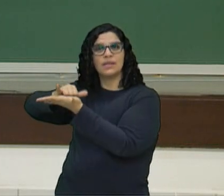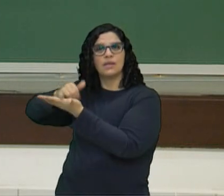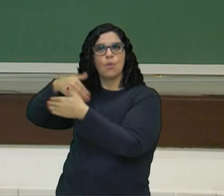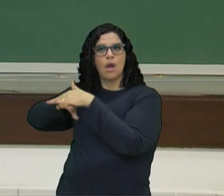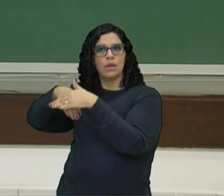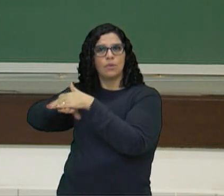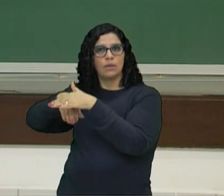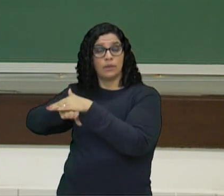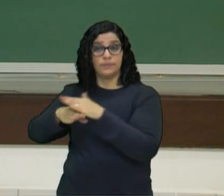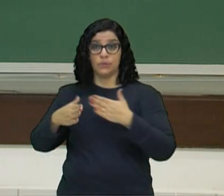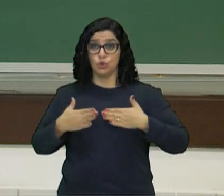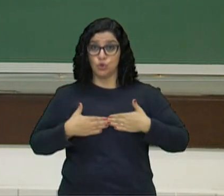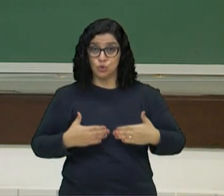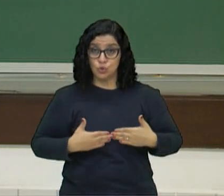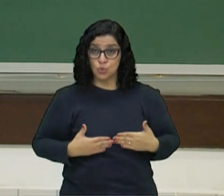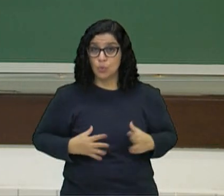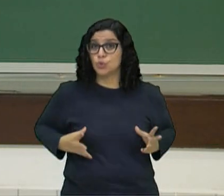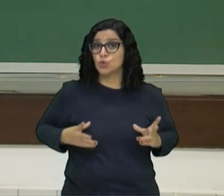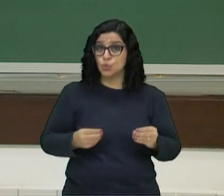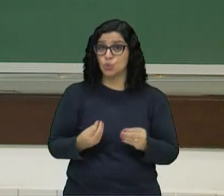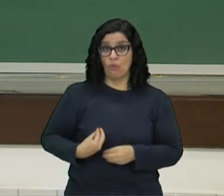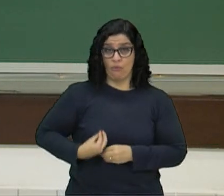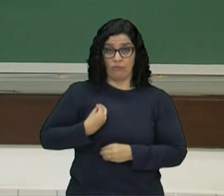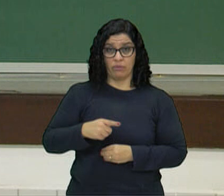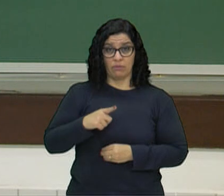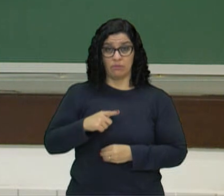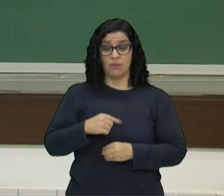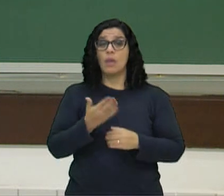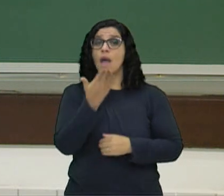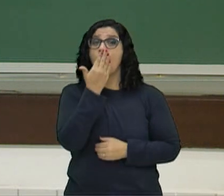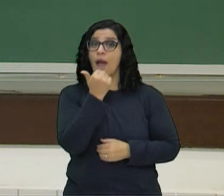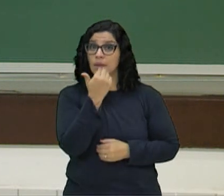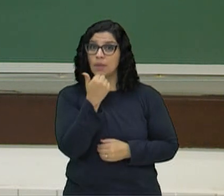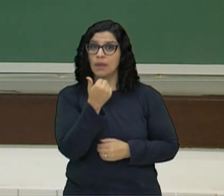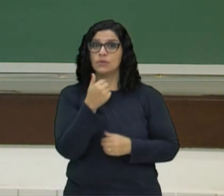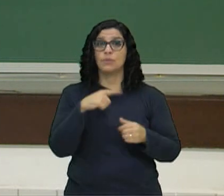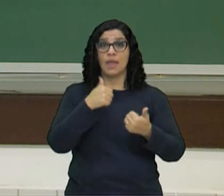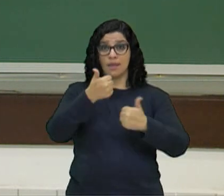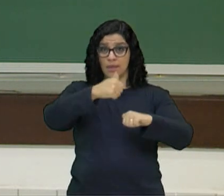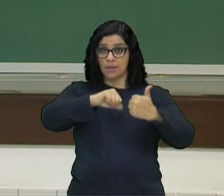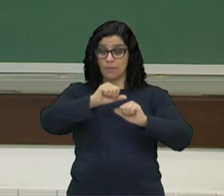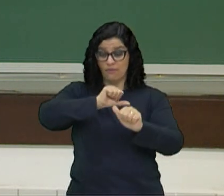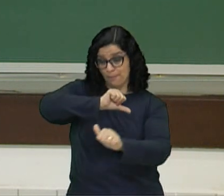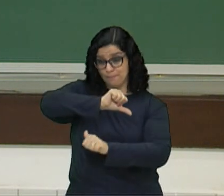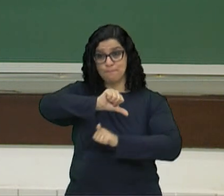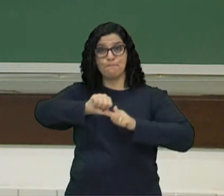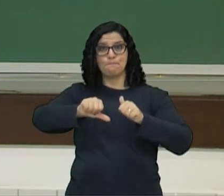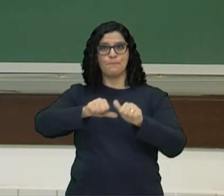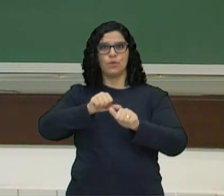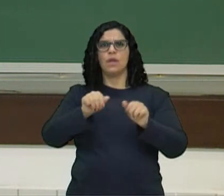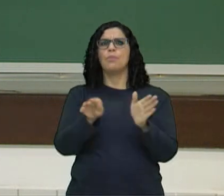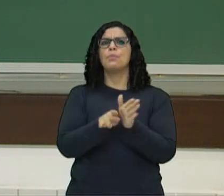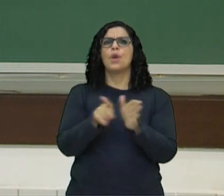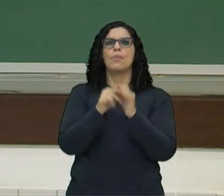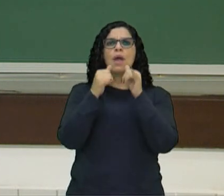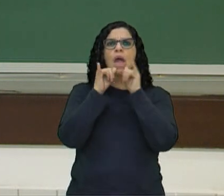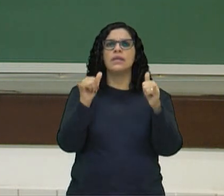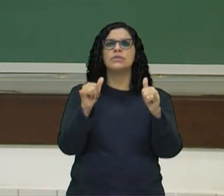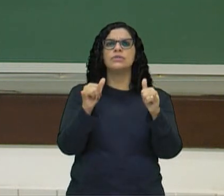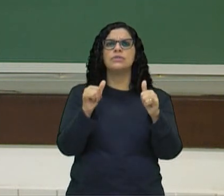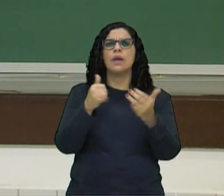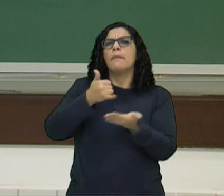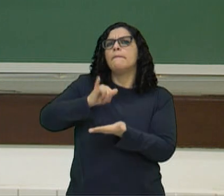No nosso corpo, em todos os seres vivos, a energia do alimento química, ela é transformada para carregar uma